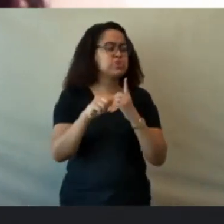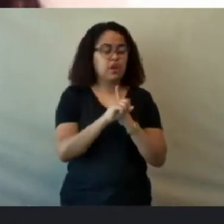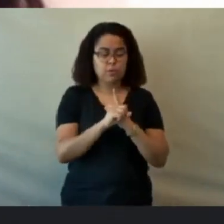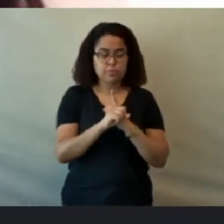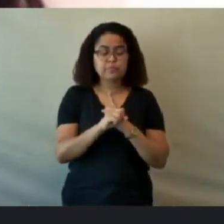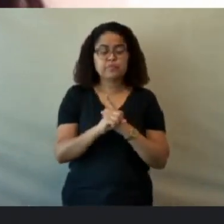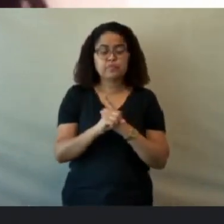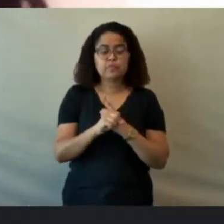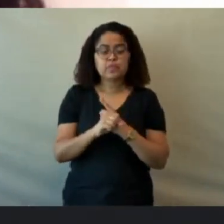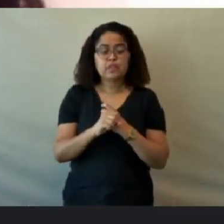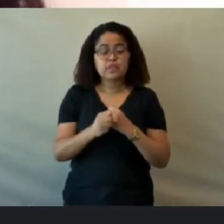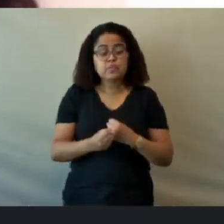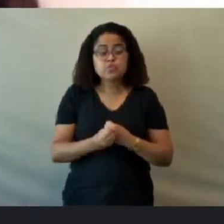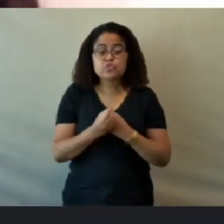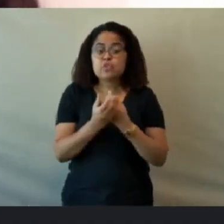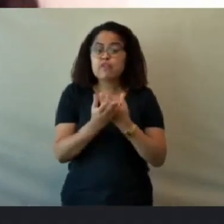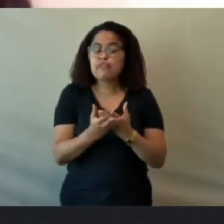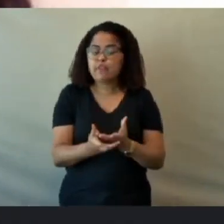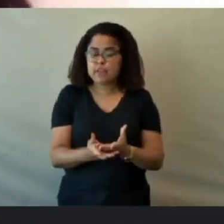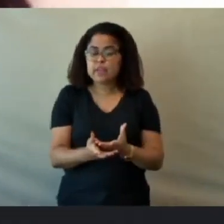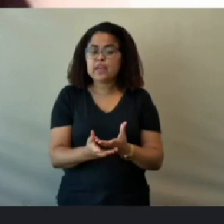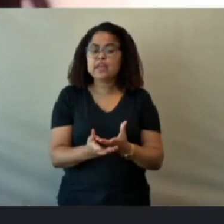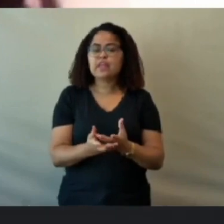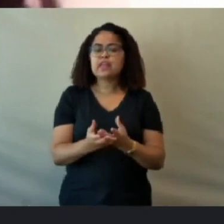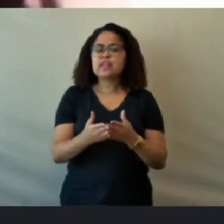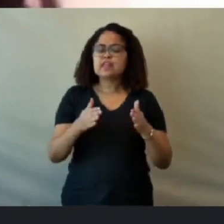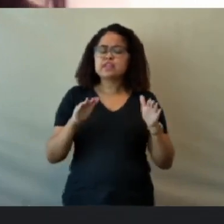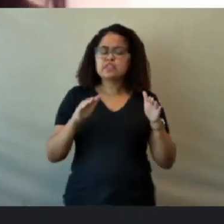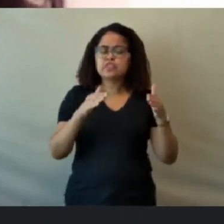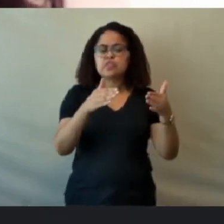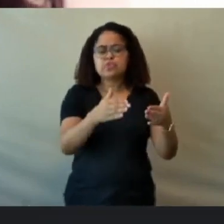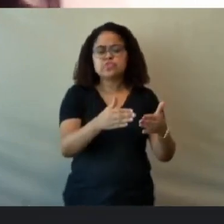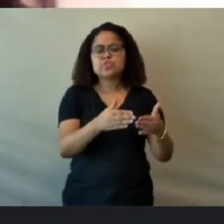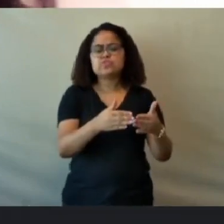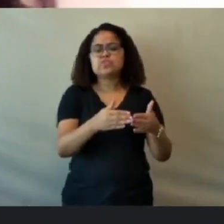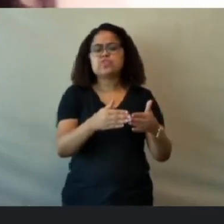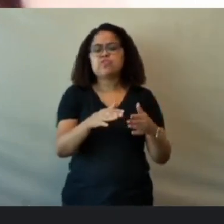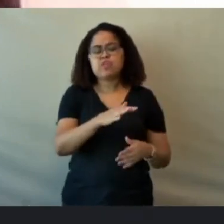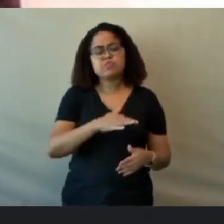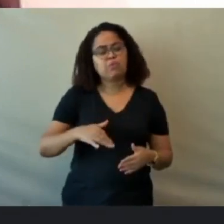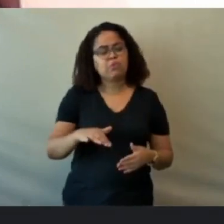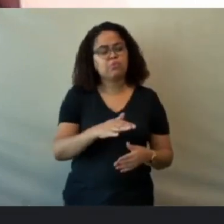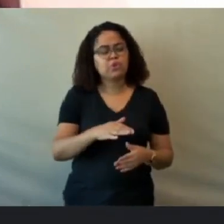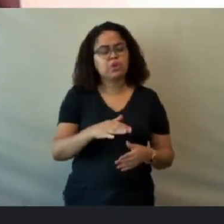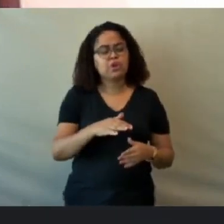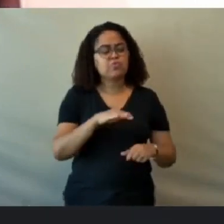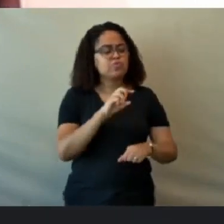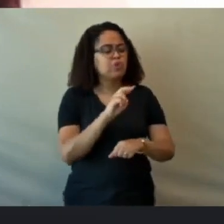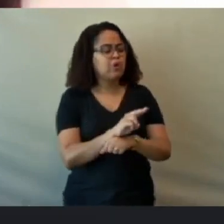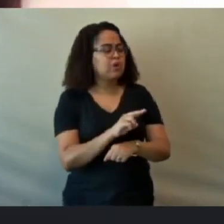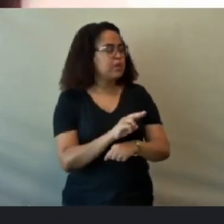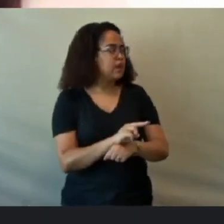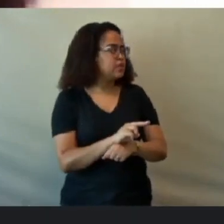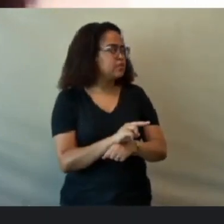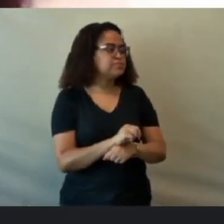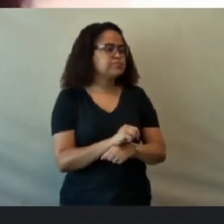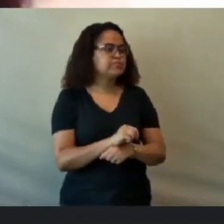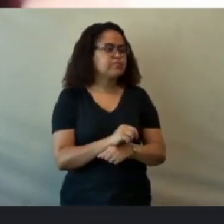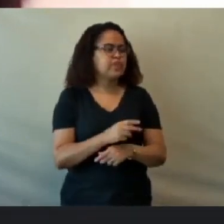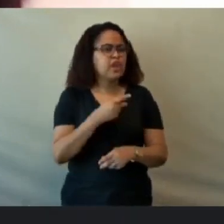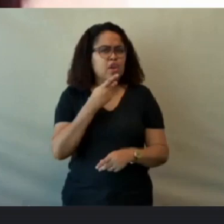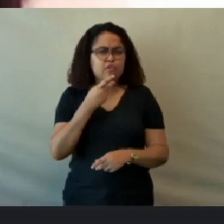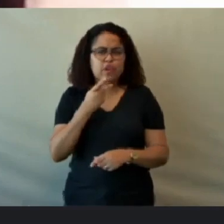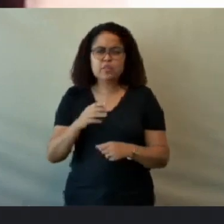algumas provisões que estão nesse campo do cuidado. eu falo pela proteção social básica que